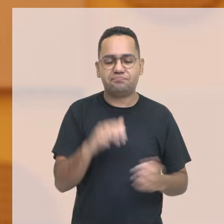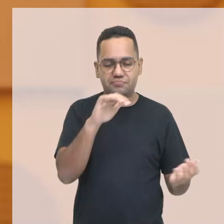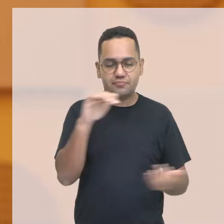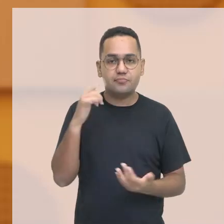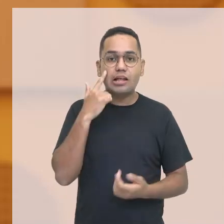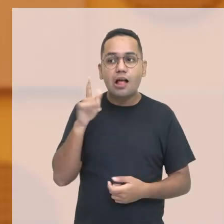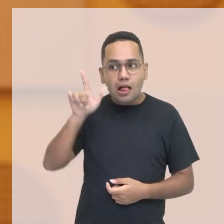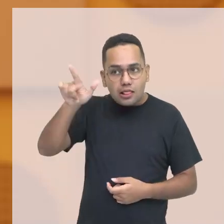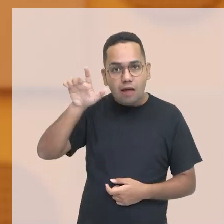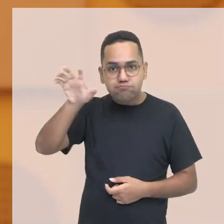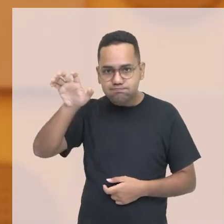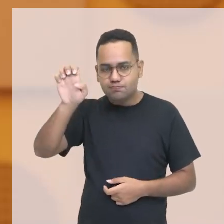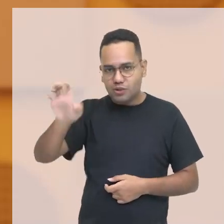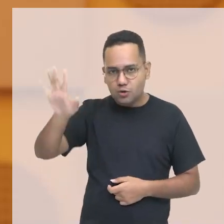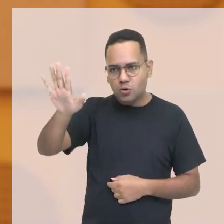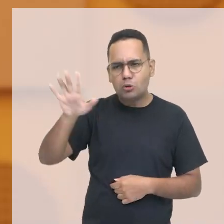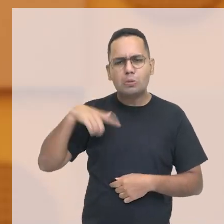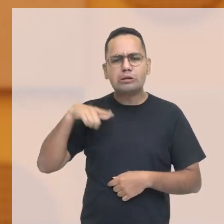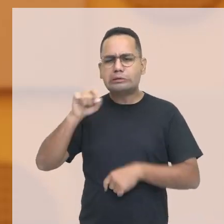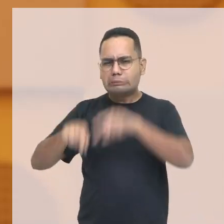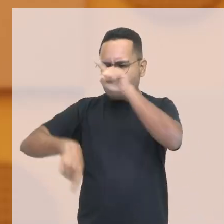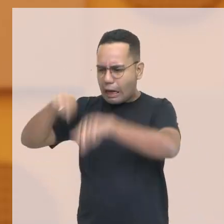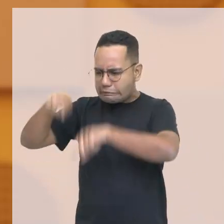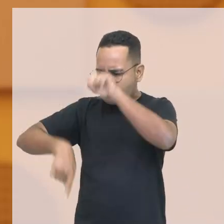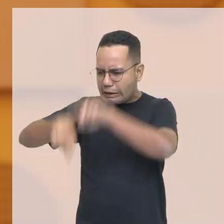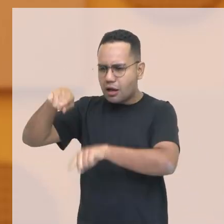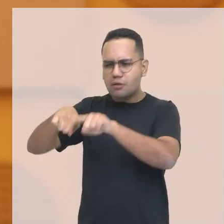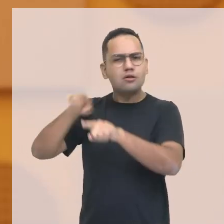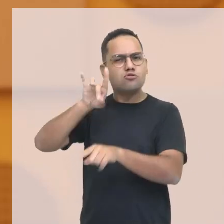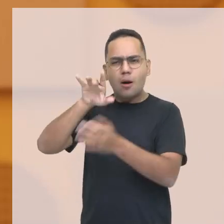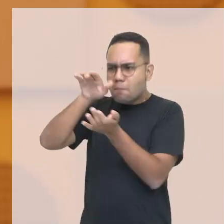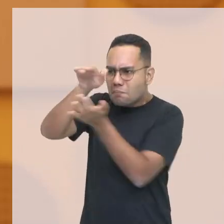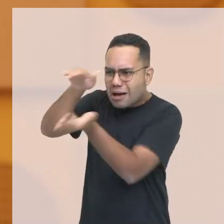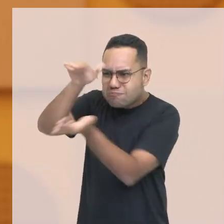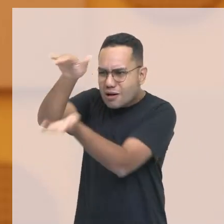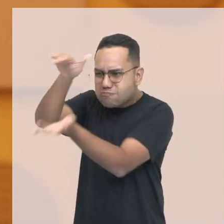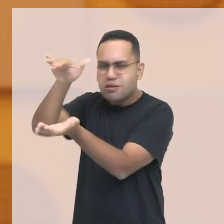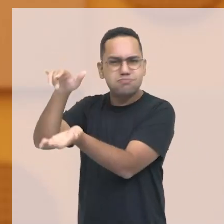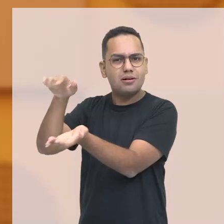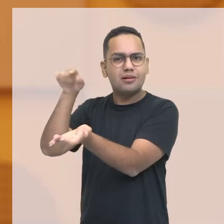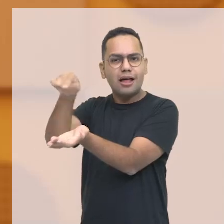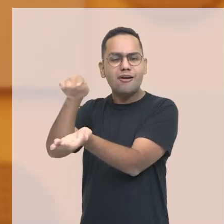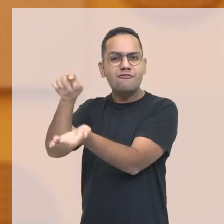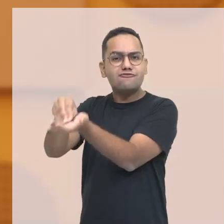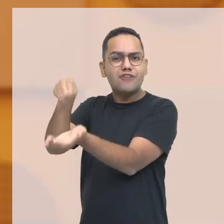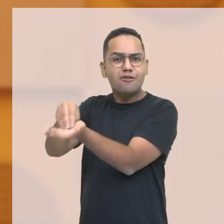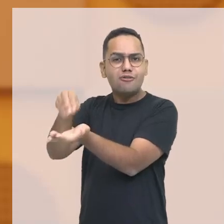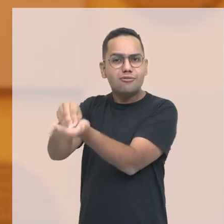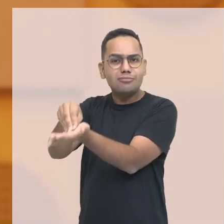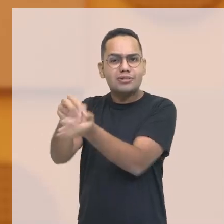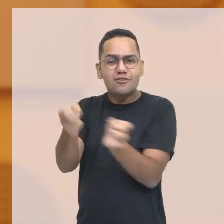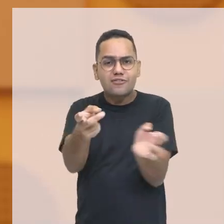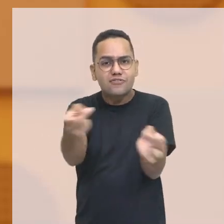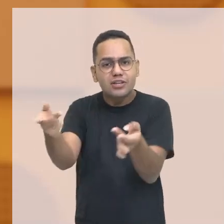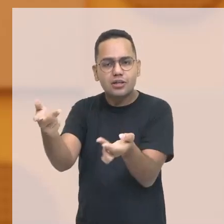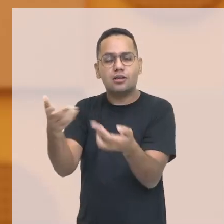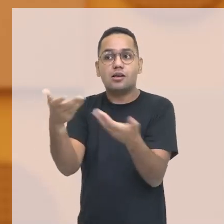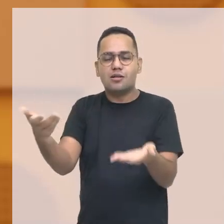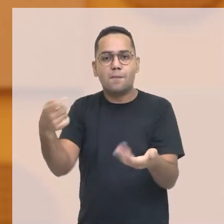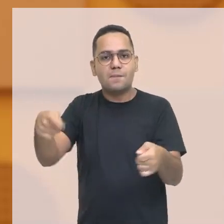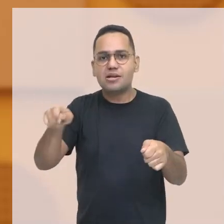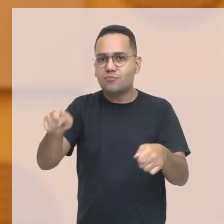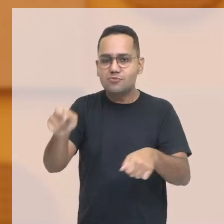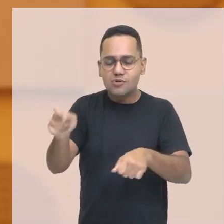Os produtos industrializados estavam abarrotados no mercado europeu. Então era necessário buscar novos